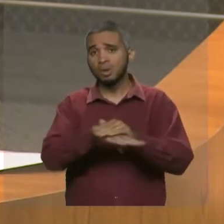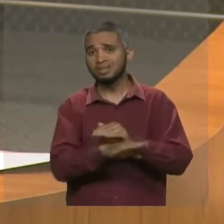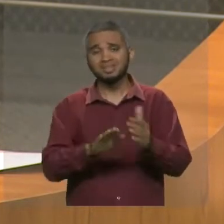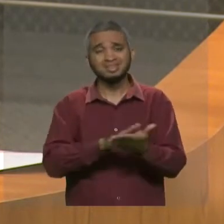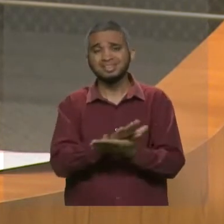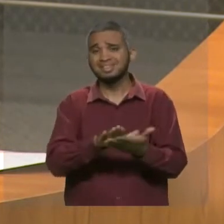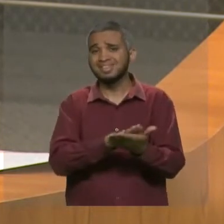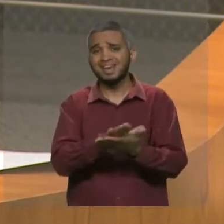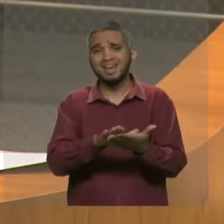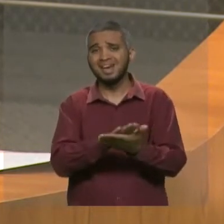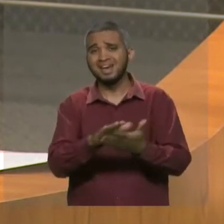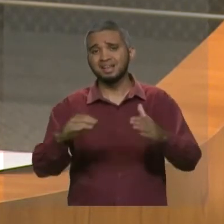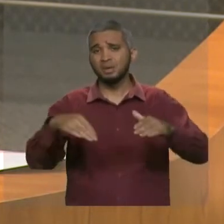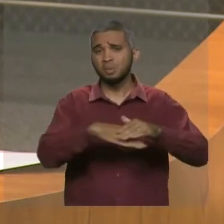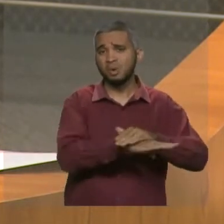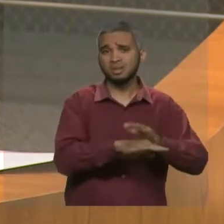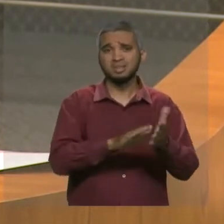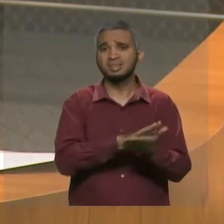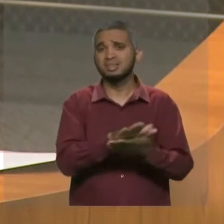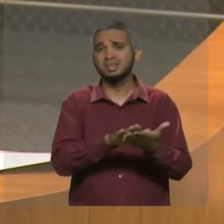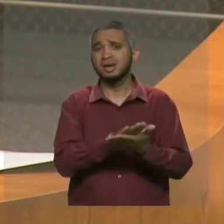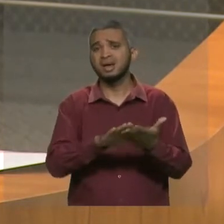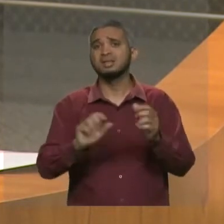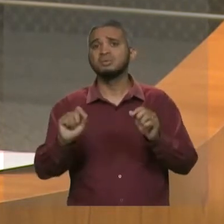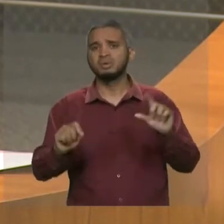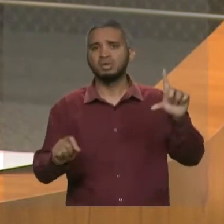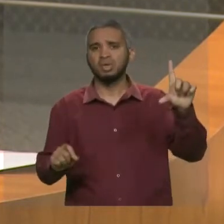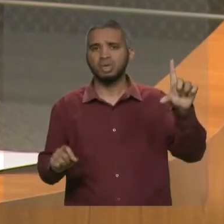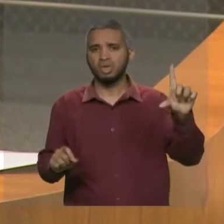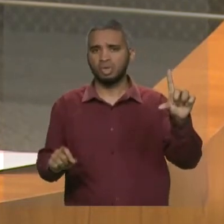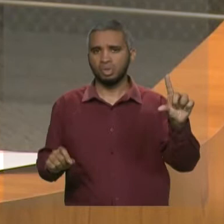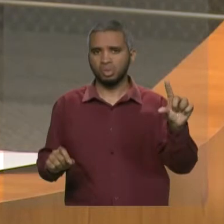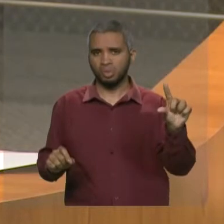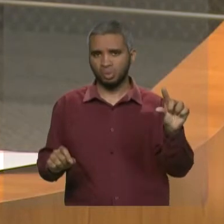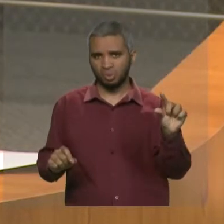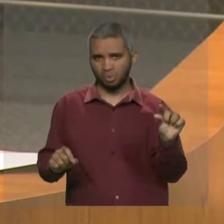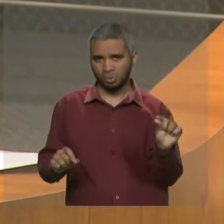o 1,2 bi fez o quê? Acabou.